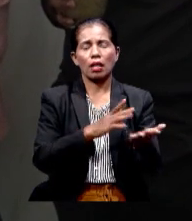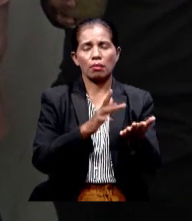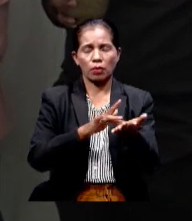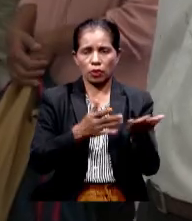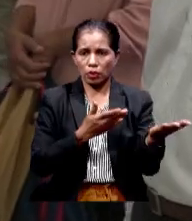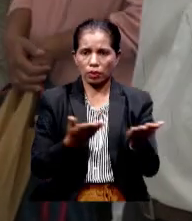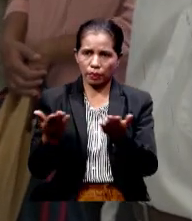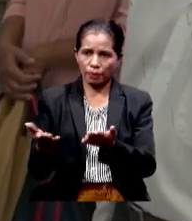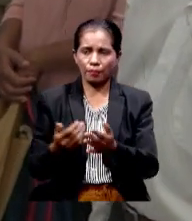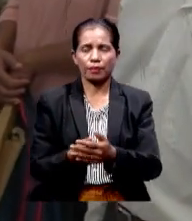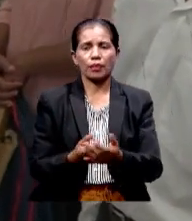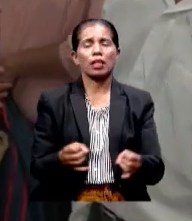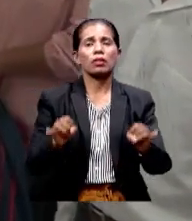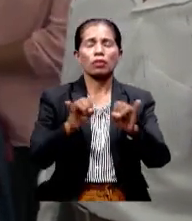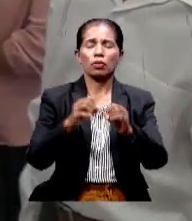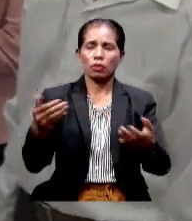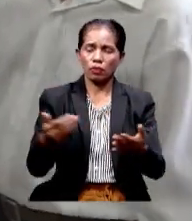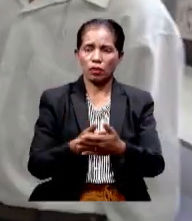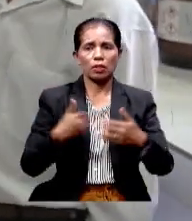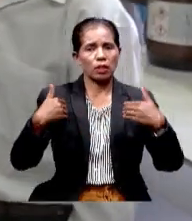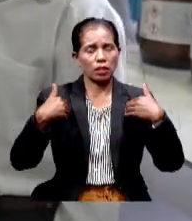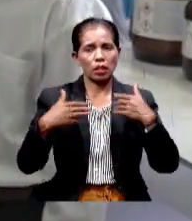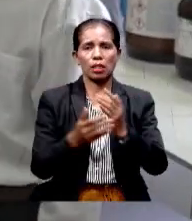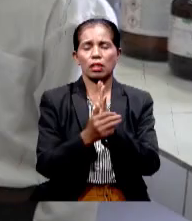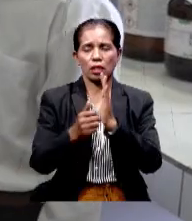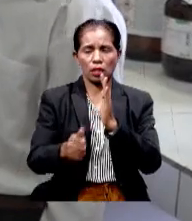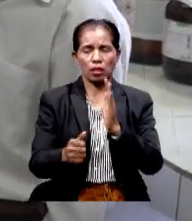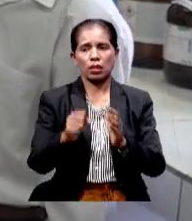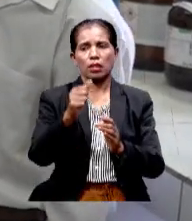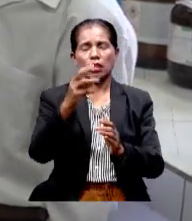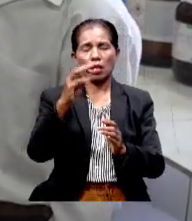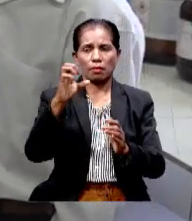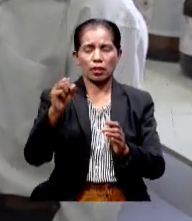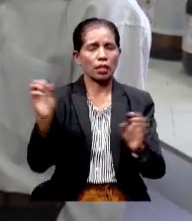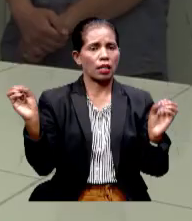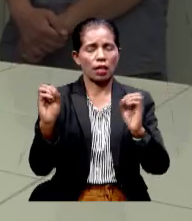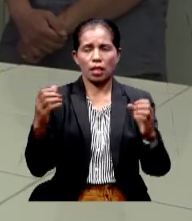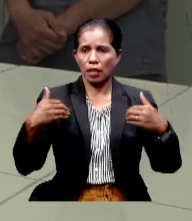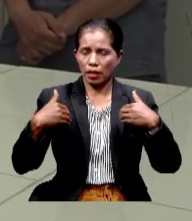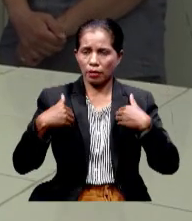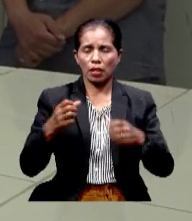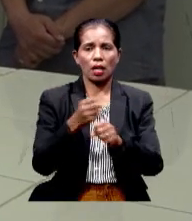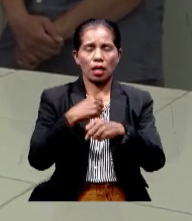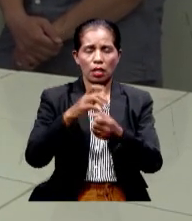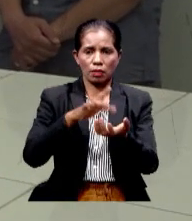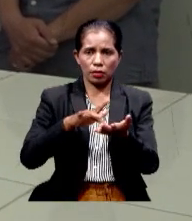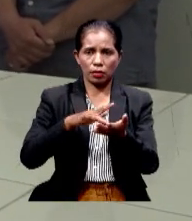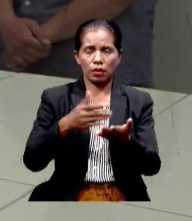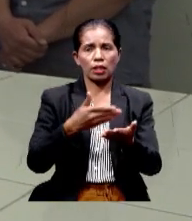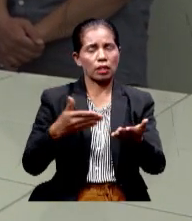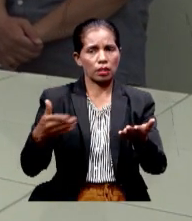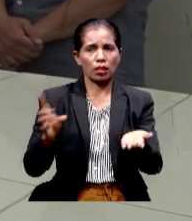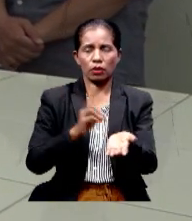No Nemos Instituto Fone, se a capacidade de bedurante ne SAMES laia, macanesan produz a Imoruk no equipamento médico